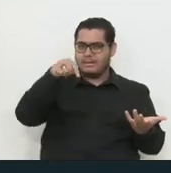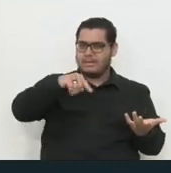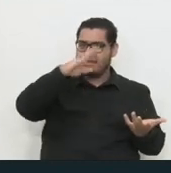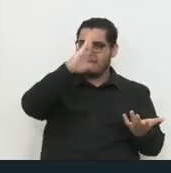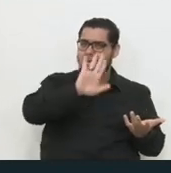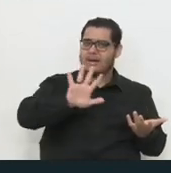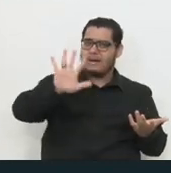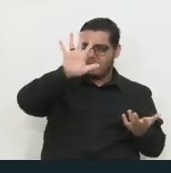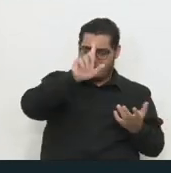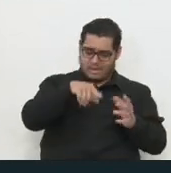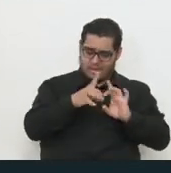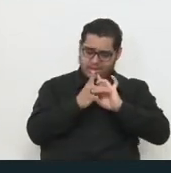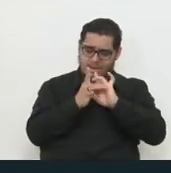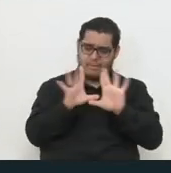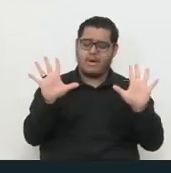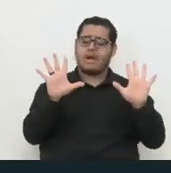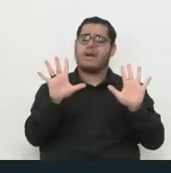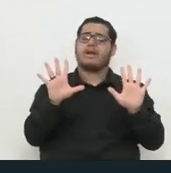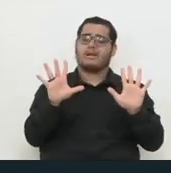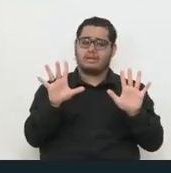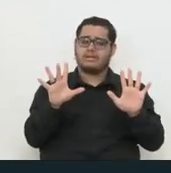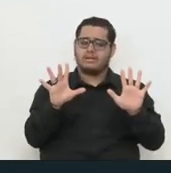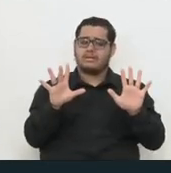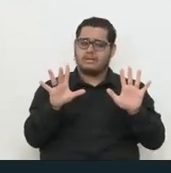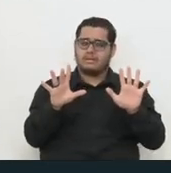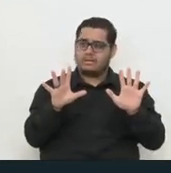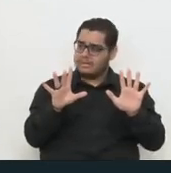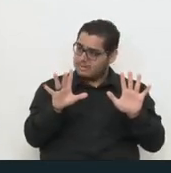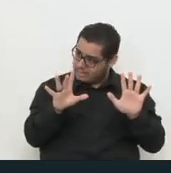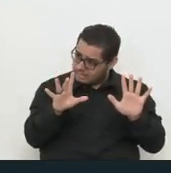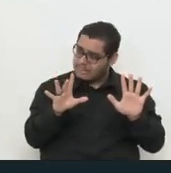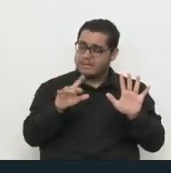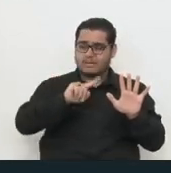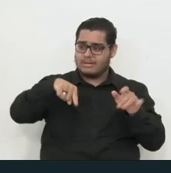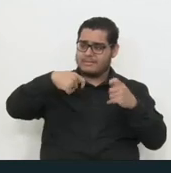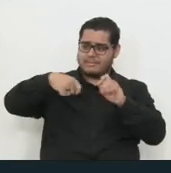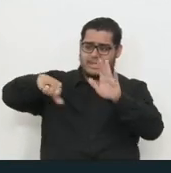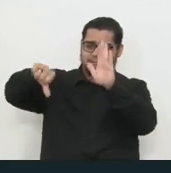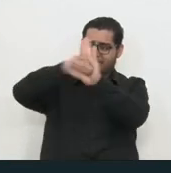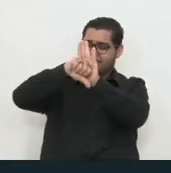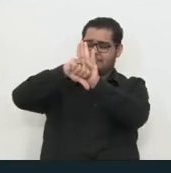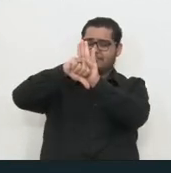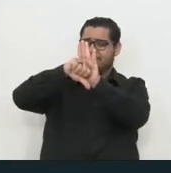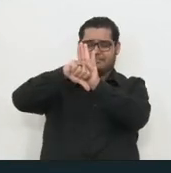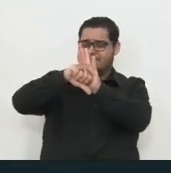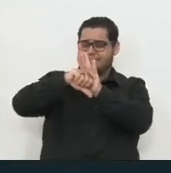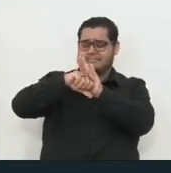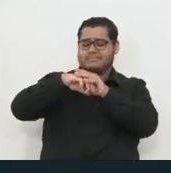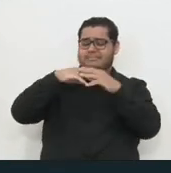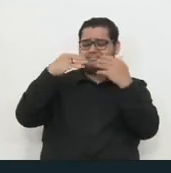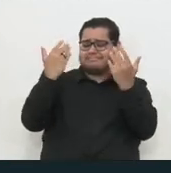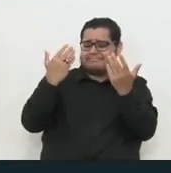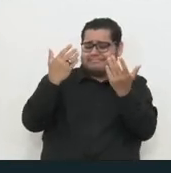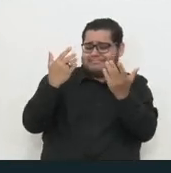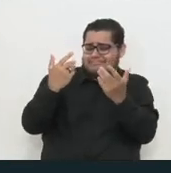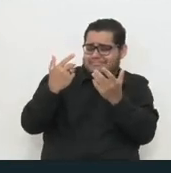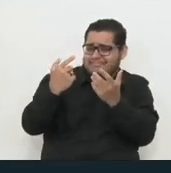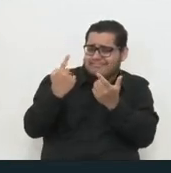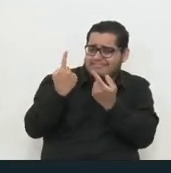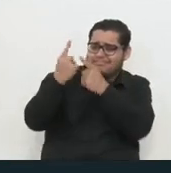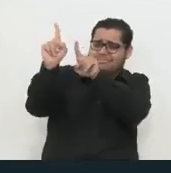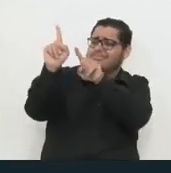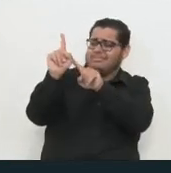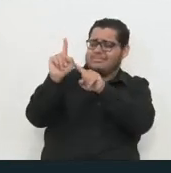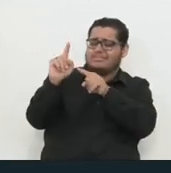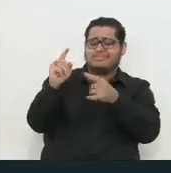de direito nós temos que criticar por isso o estou criticando Será